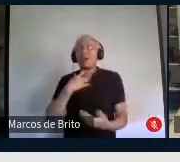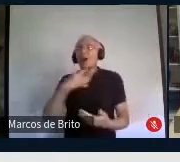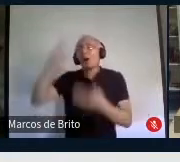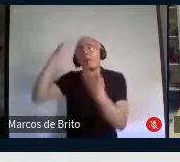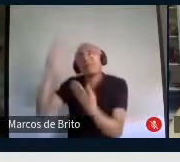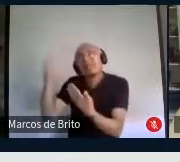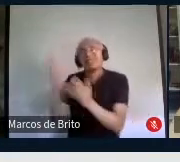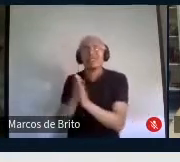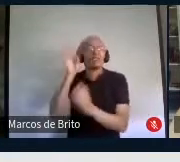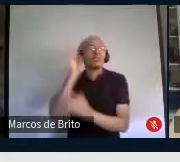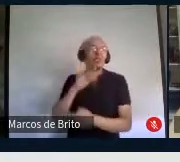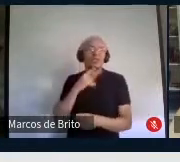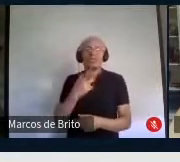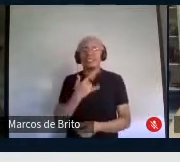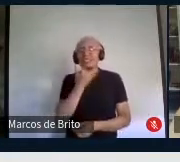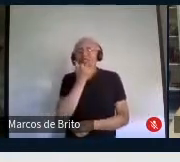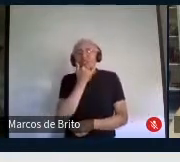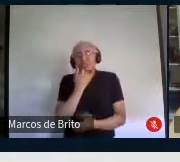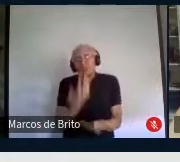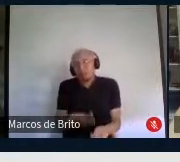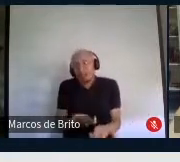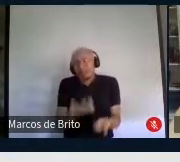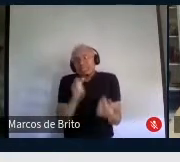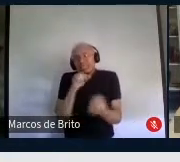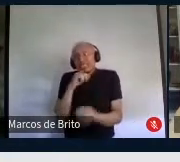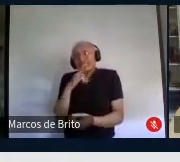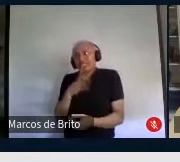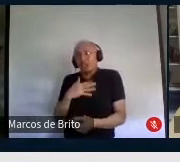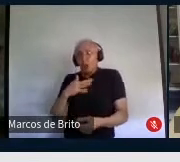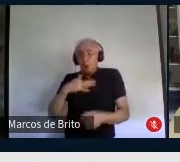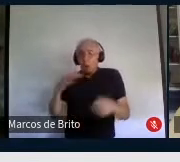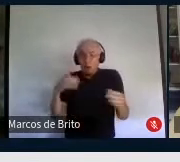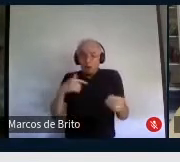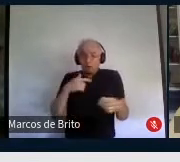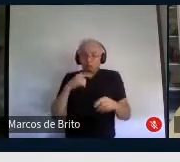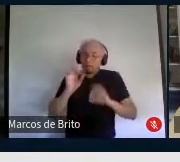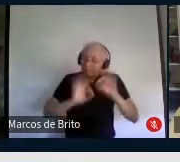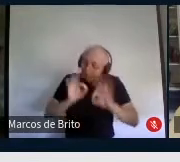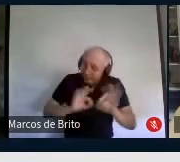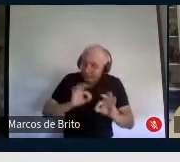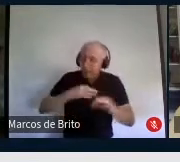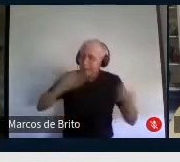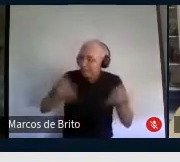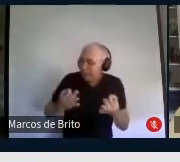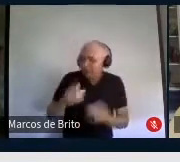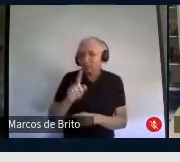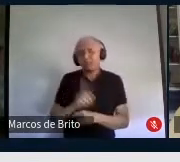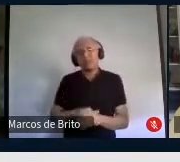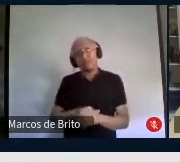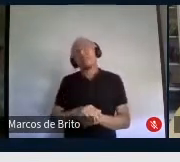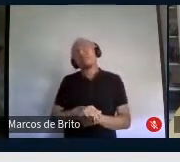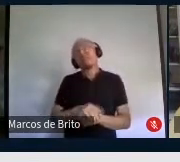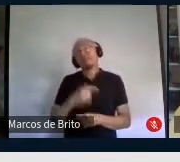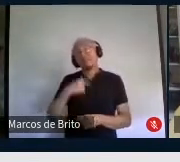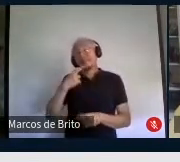viu? Desculpa não ter sido a orientadora, a orientanda perfeita, eu sei que eu não sou, sou sagitariana,